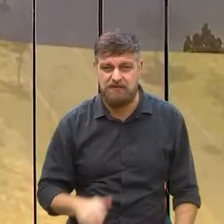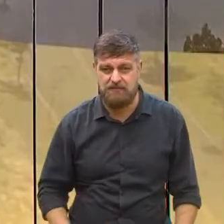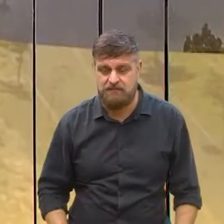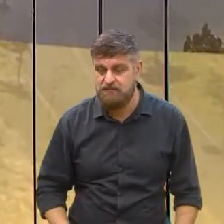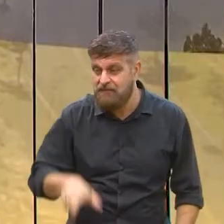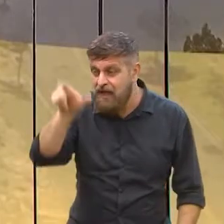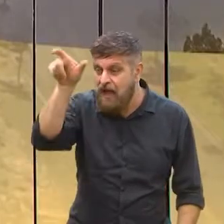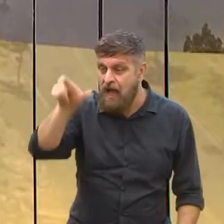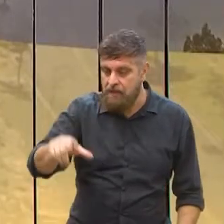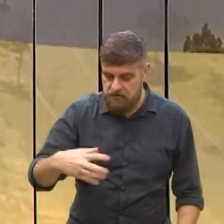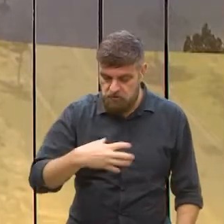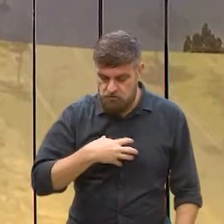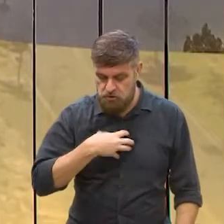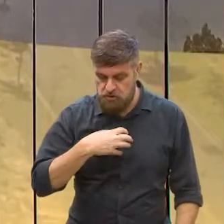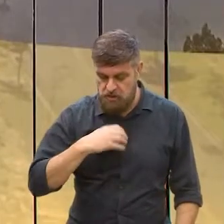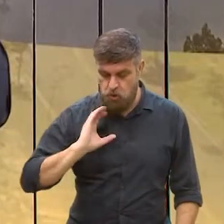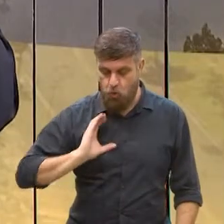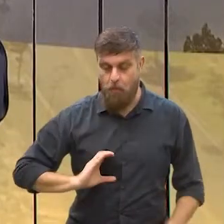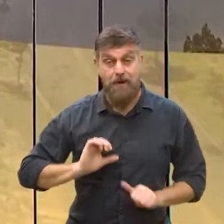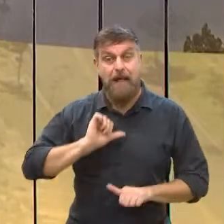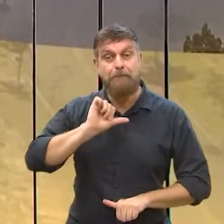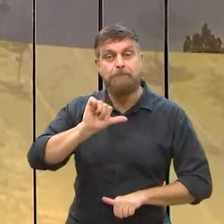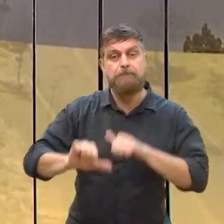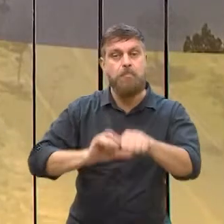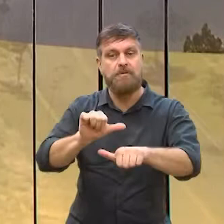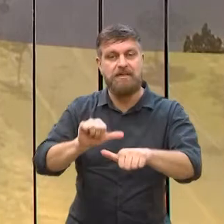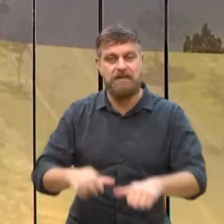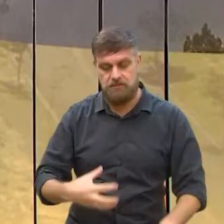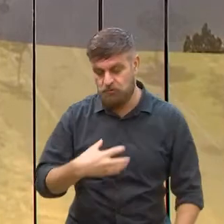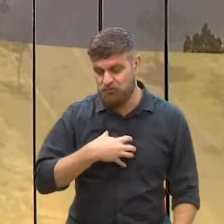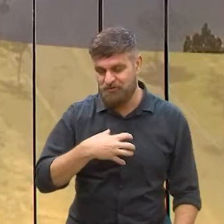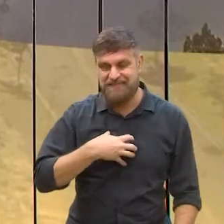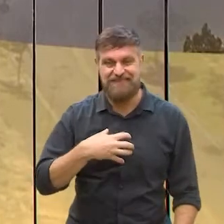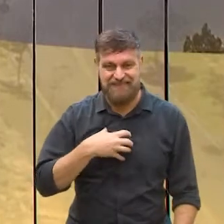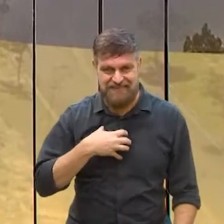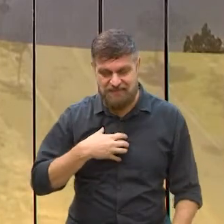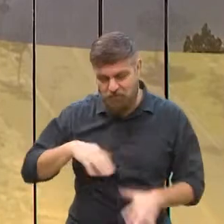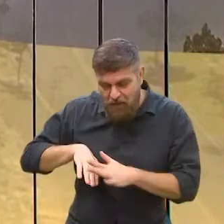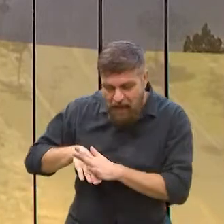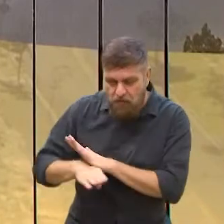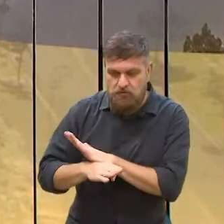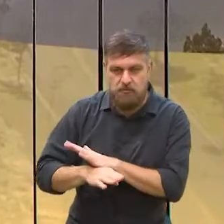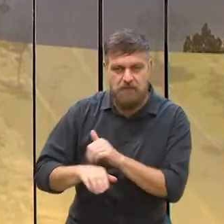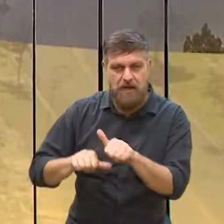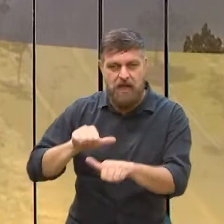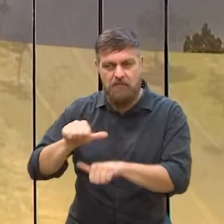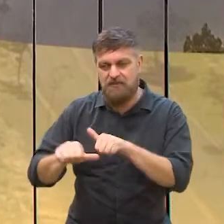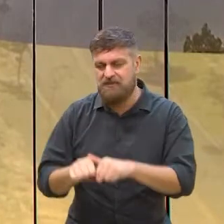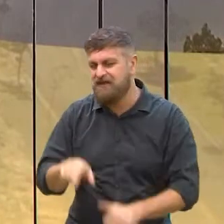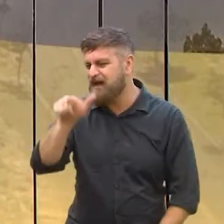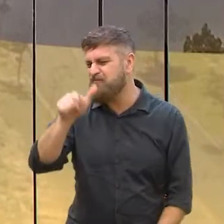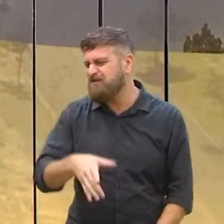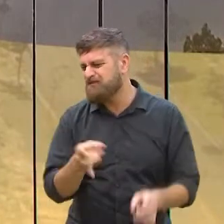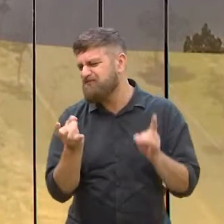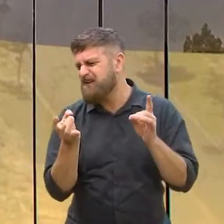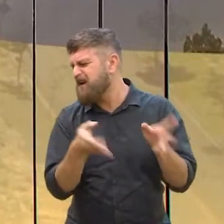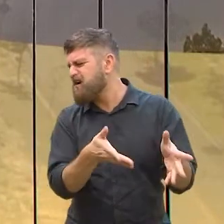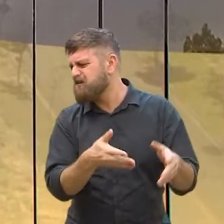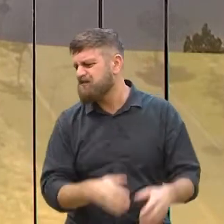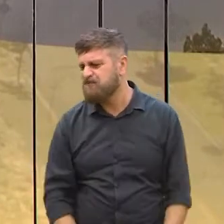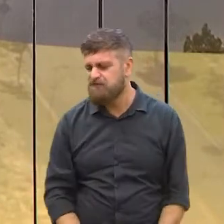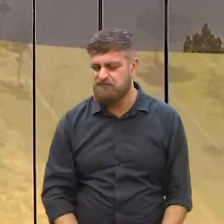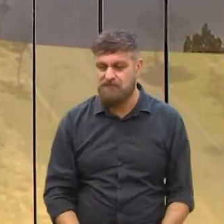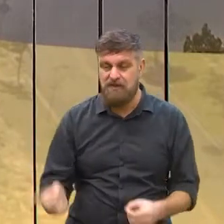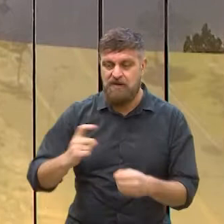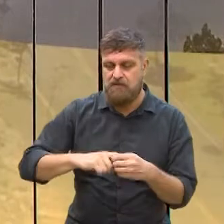mudança de comportamento dos pacientes, um tratamento crônico, a maioria deixa de lado, por isso o resultado não